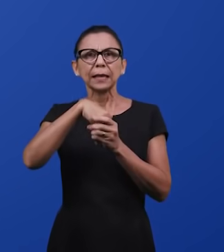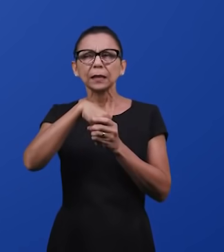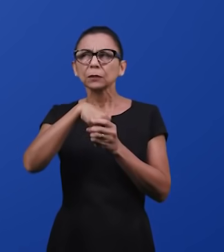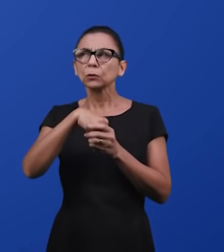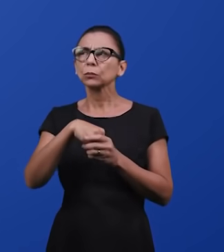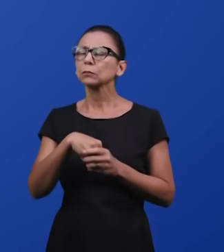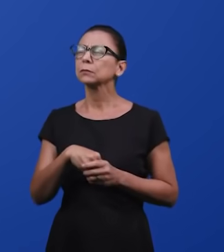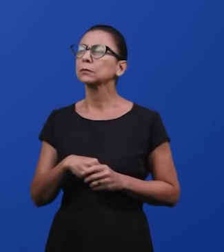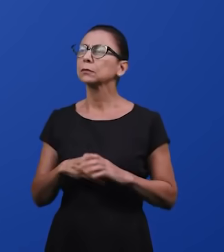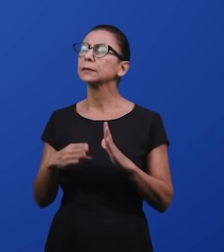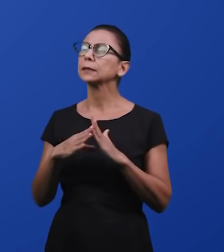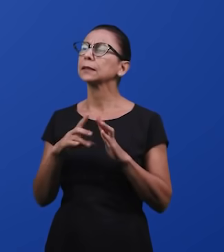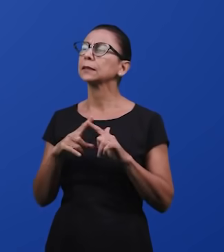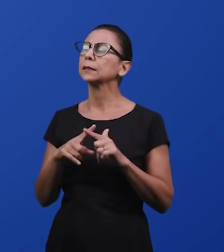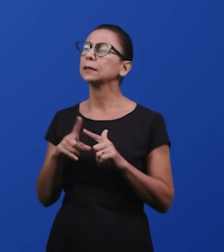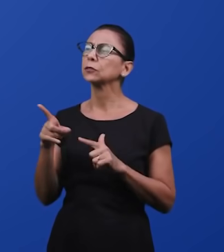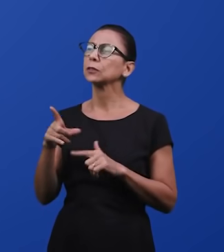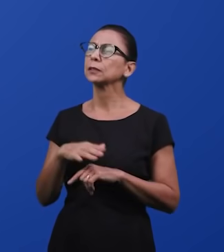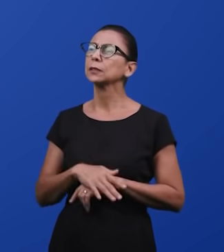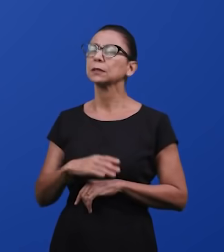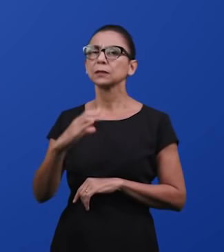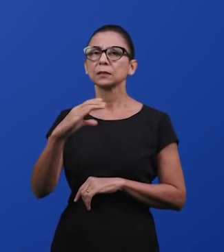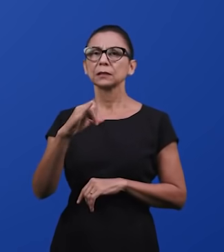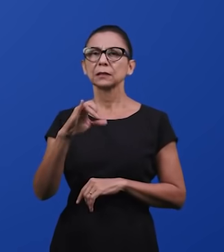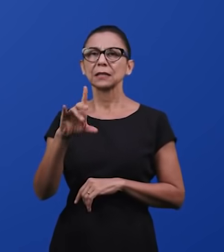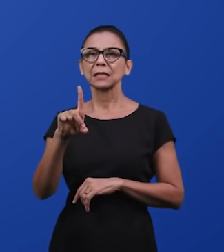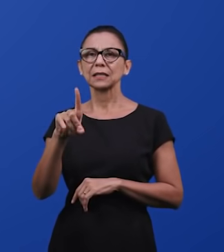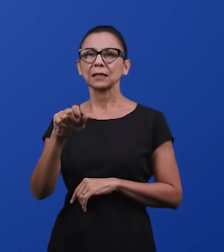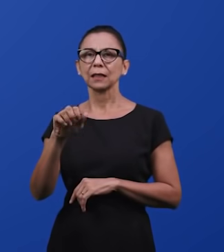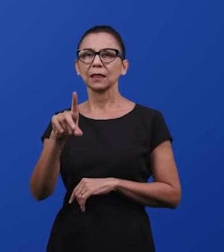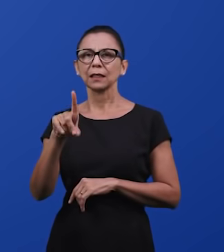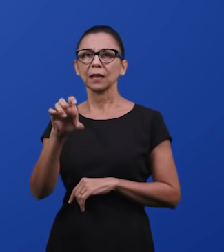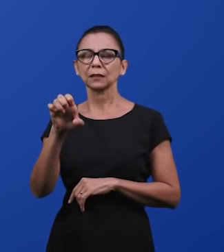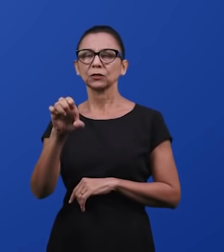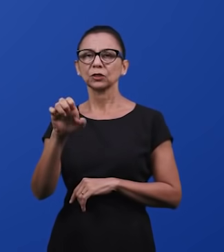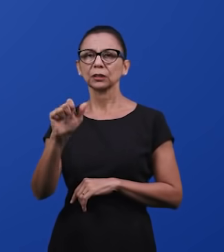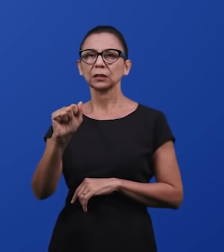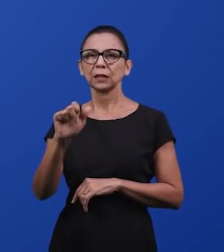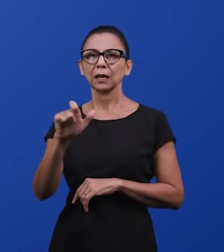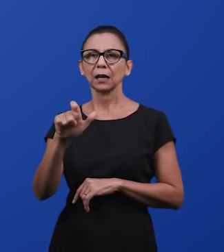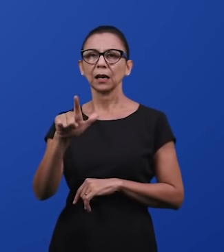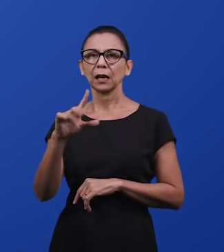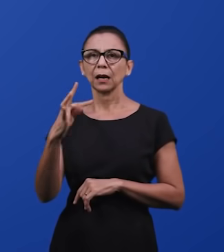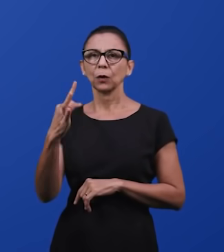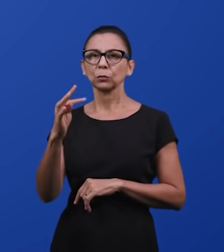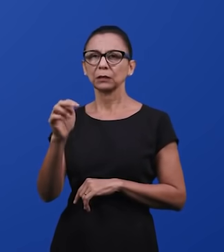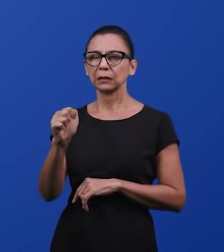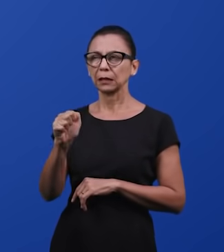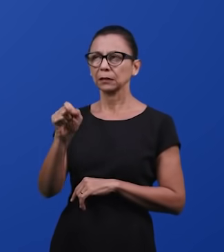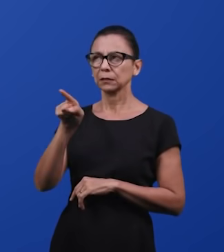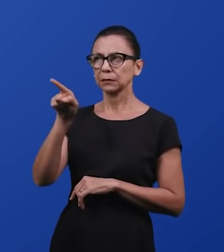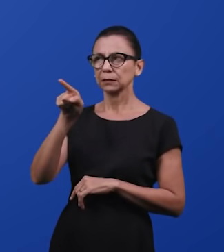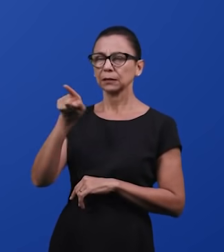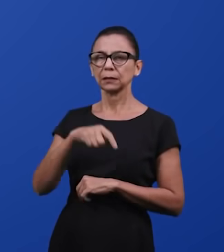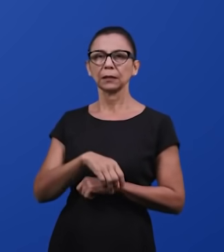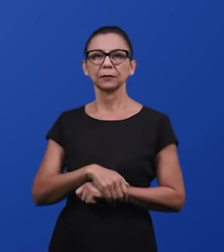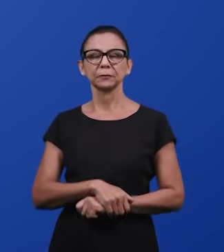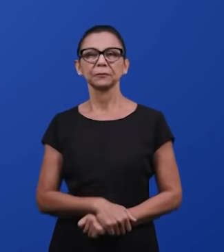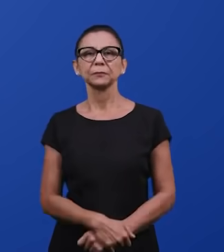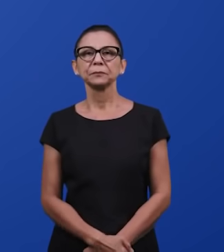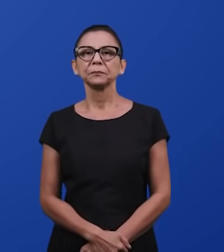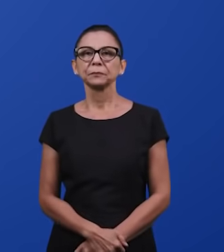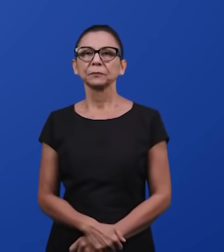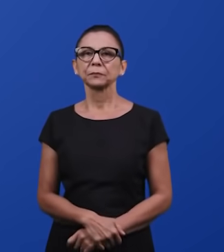da igreja, onde está ali o pastor da igreja de Cidade Alta, é o pastor Adriano. E o pastor Adriano ali com a igreja, no interior